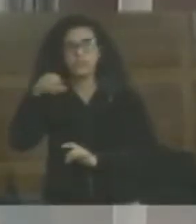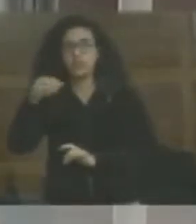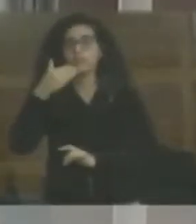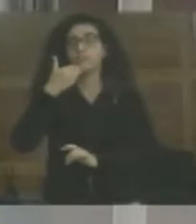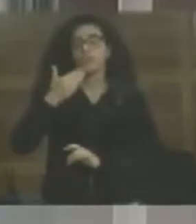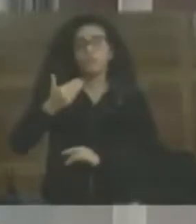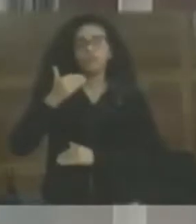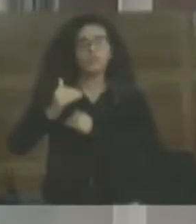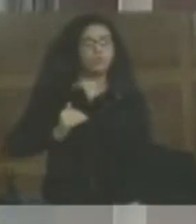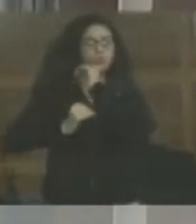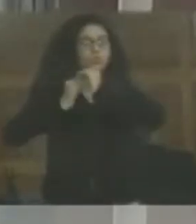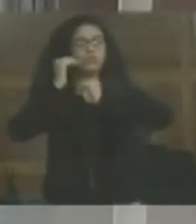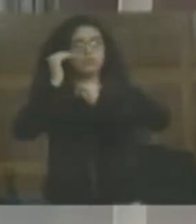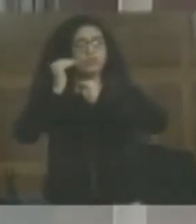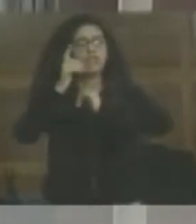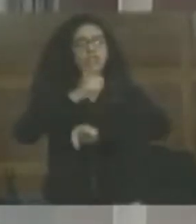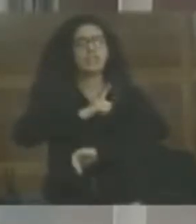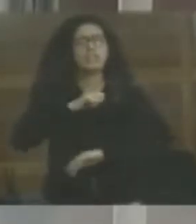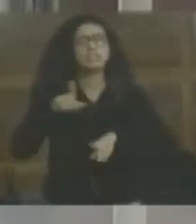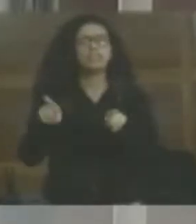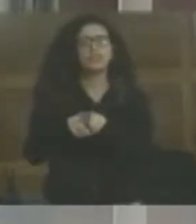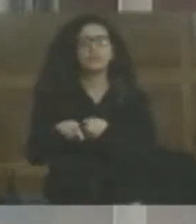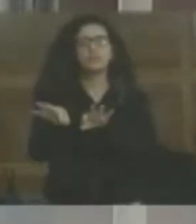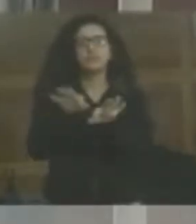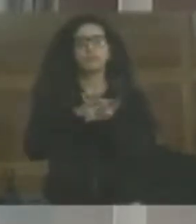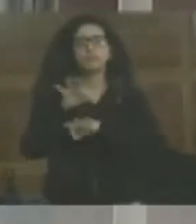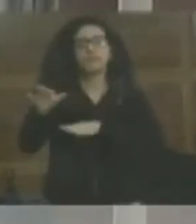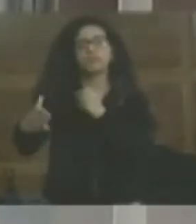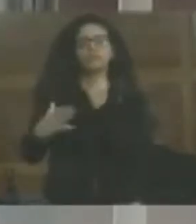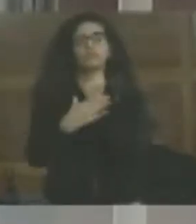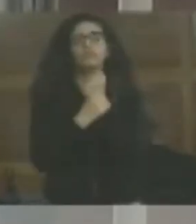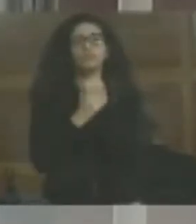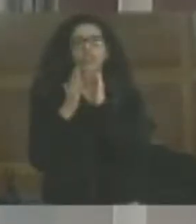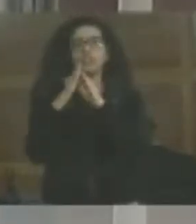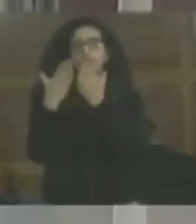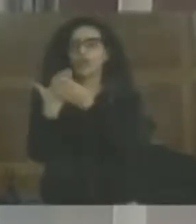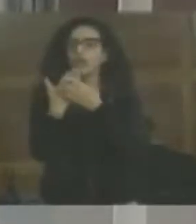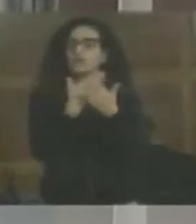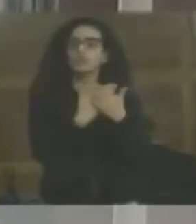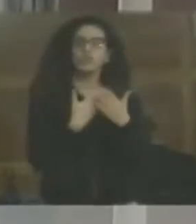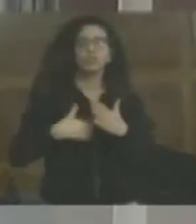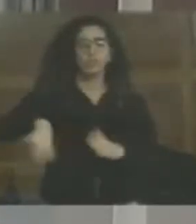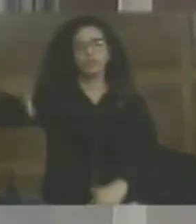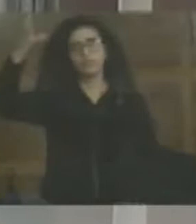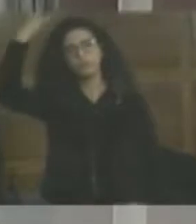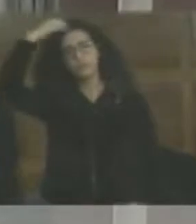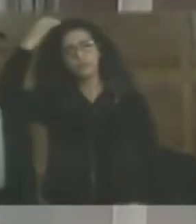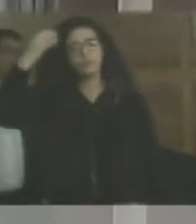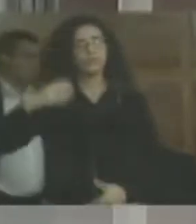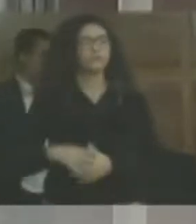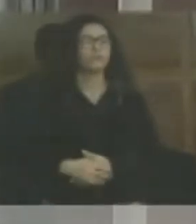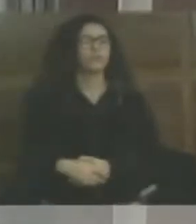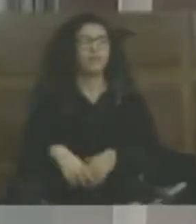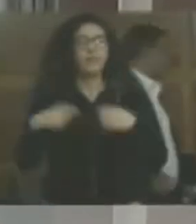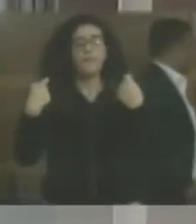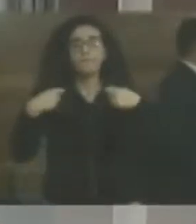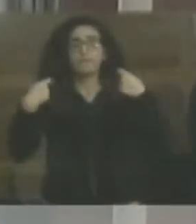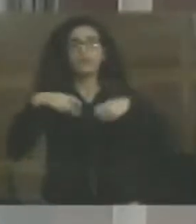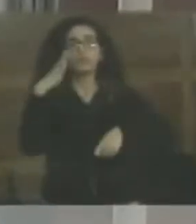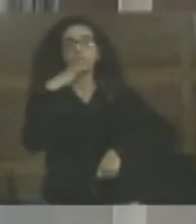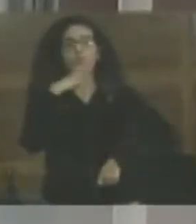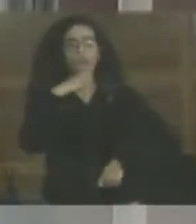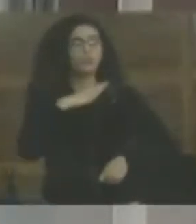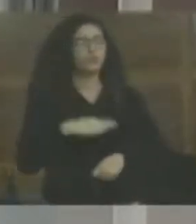seja desenvolvido e colocado em prática o plano de segurança para as escolas da Rede Municipal de Ensino de Angra dos Reis. Isso a gente precisa para ontem. Hoje é na do